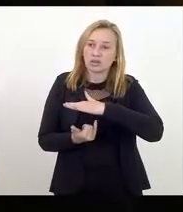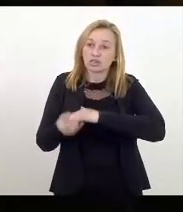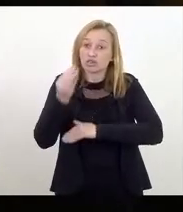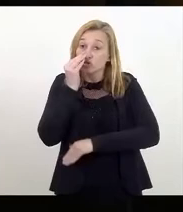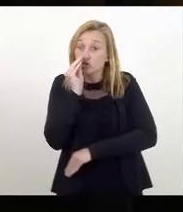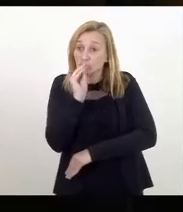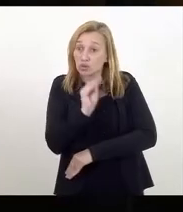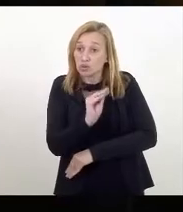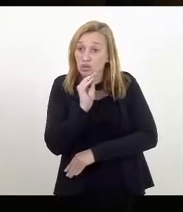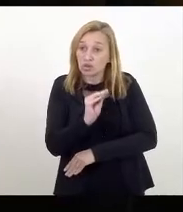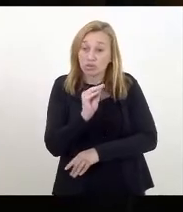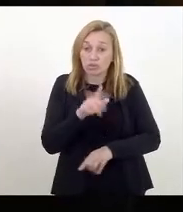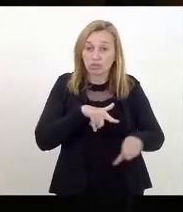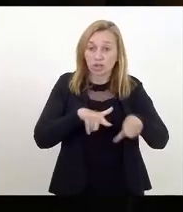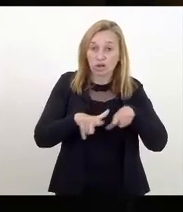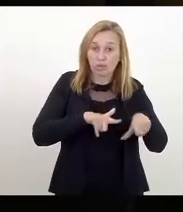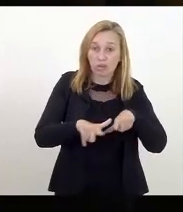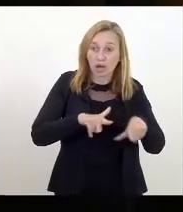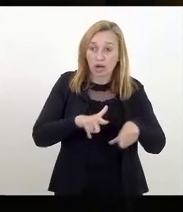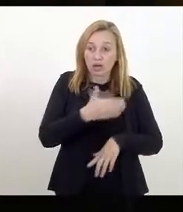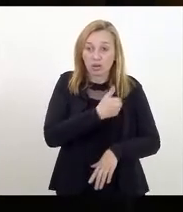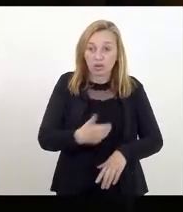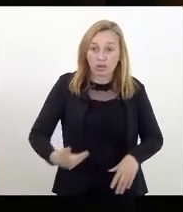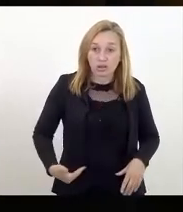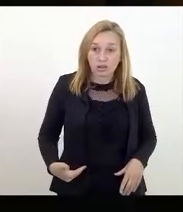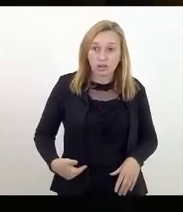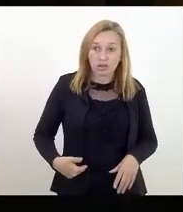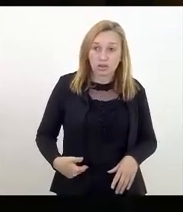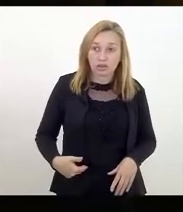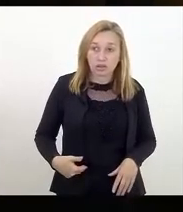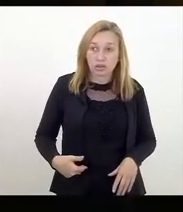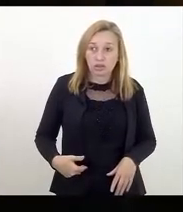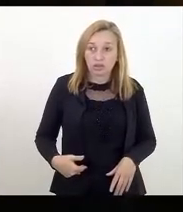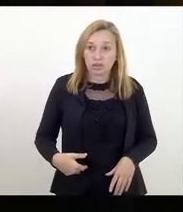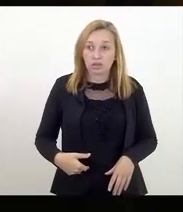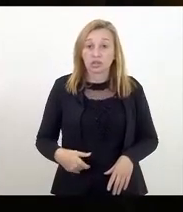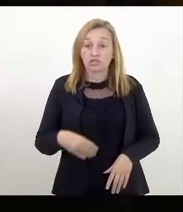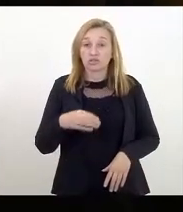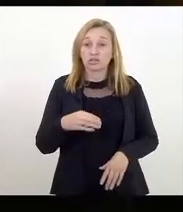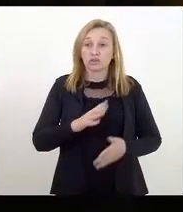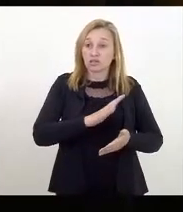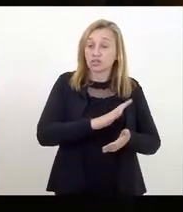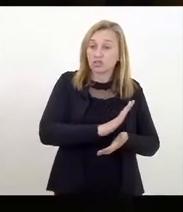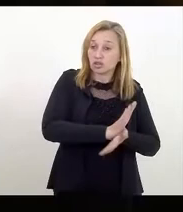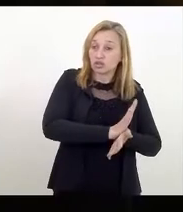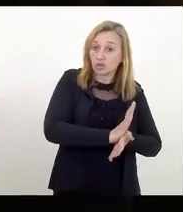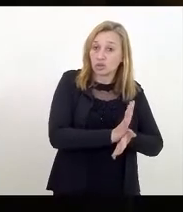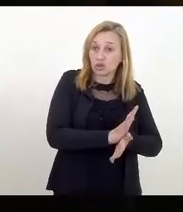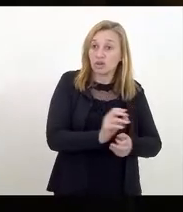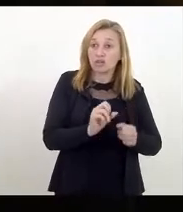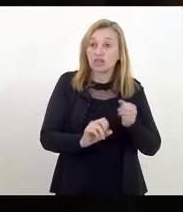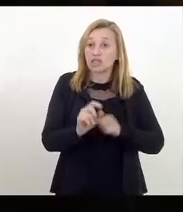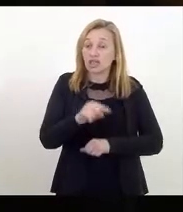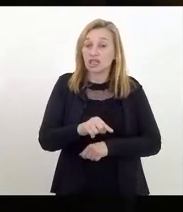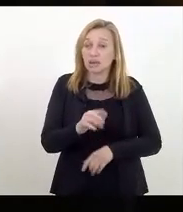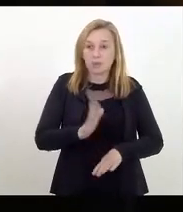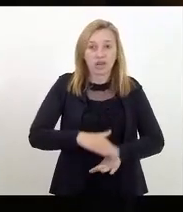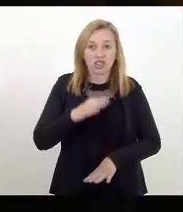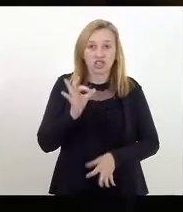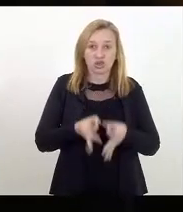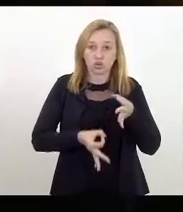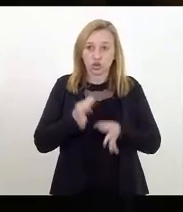em que o serviço público está sendo completamente desmontado, o que a gente faz aqui é mais que justiça.